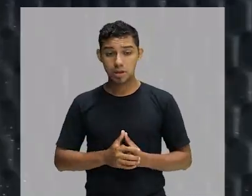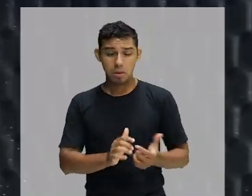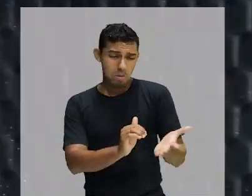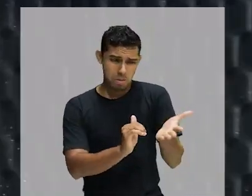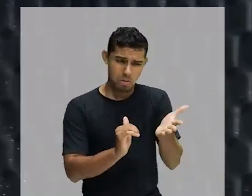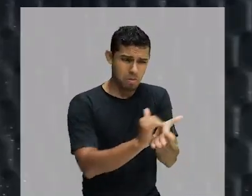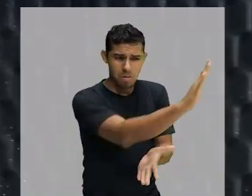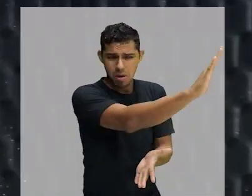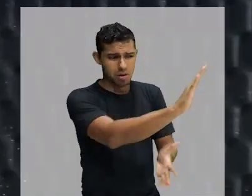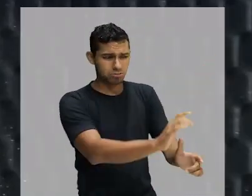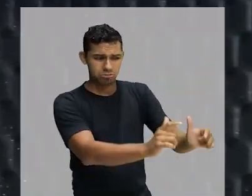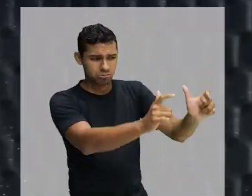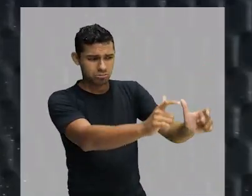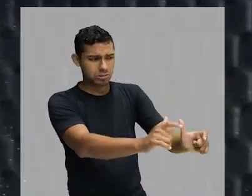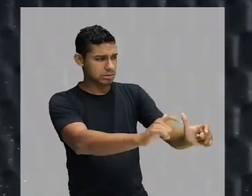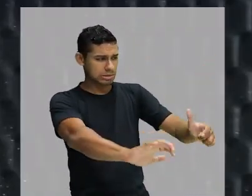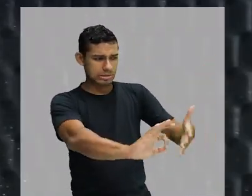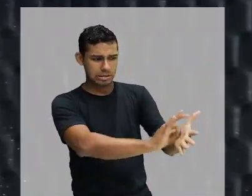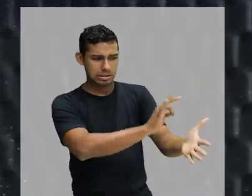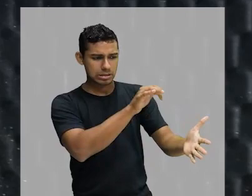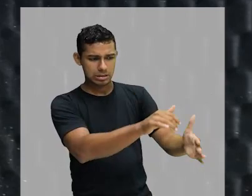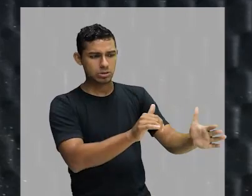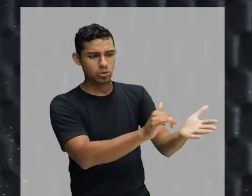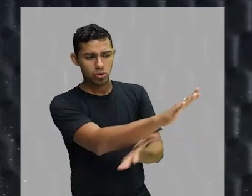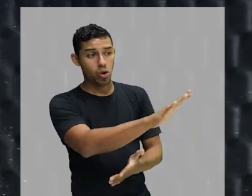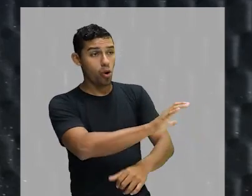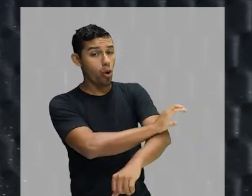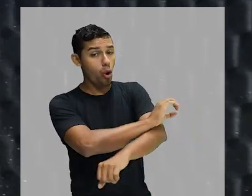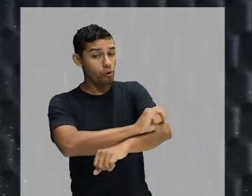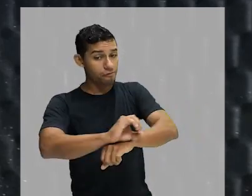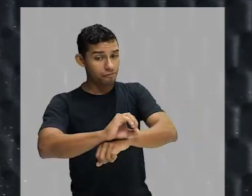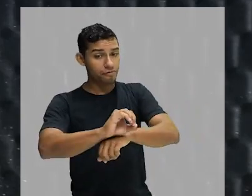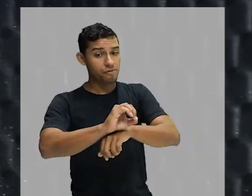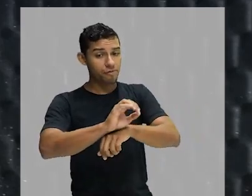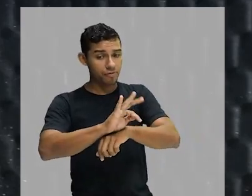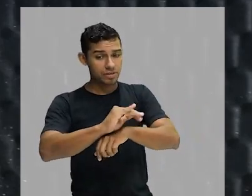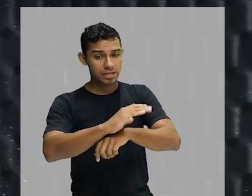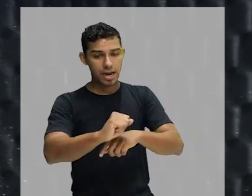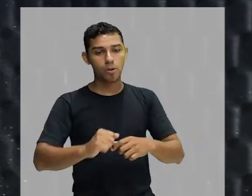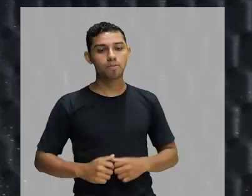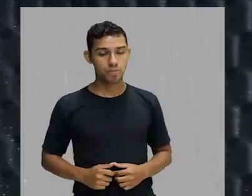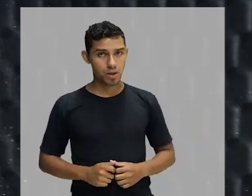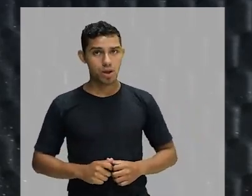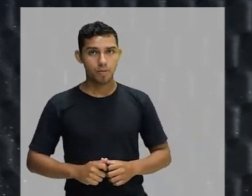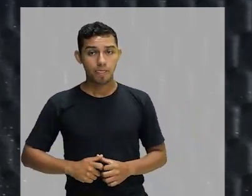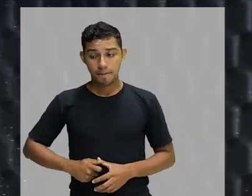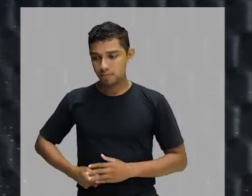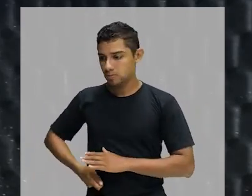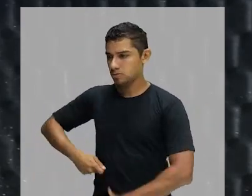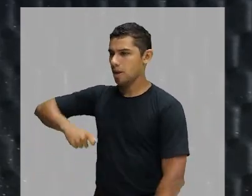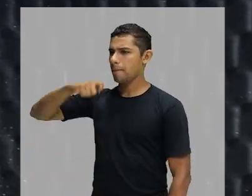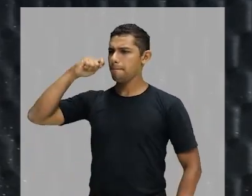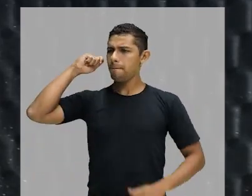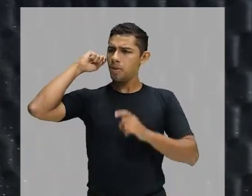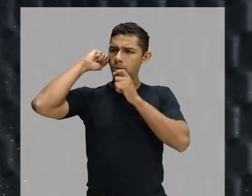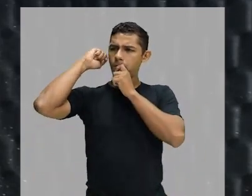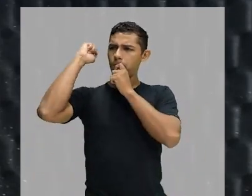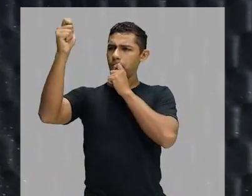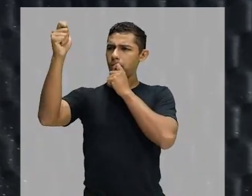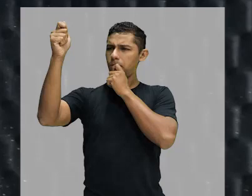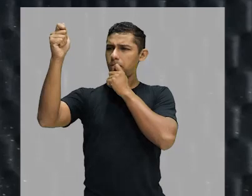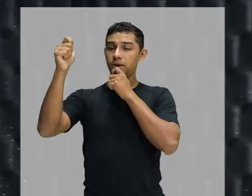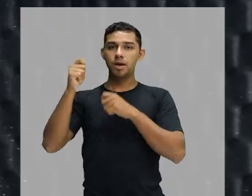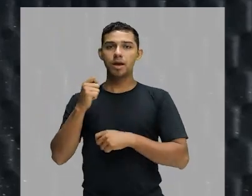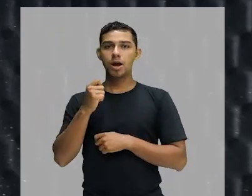banimento de suas respectivas modalidades oficiais. Está aqui, ó, cartão vermelho. Aqui eu peguei aqui essa imagem